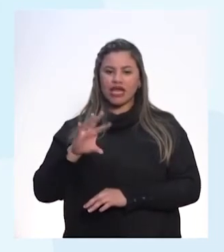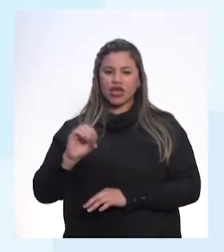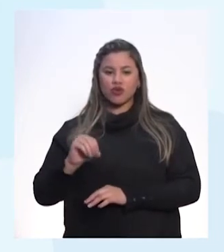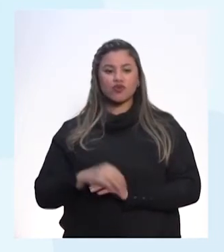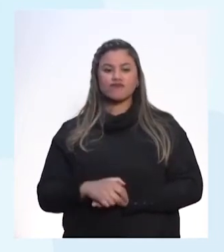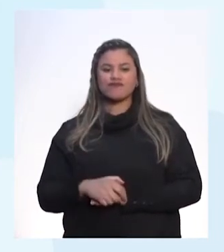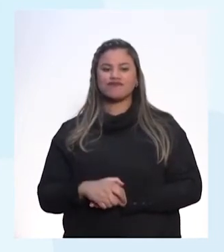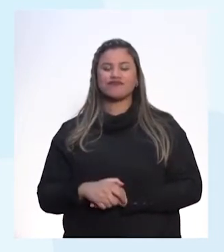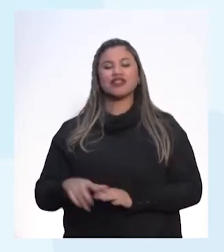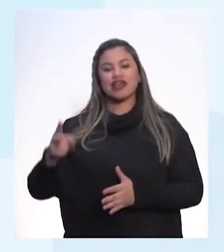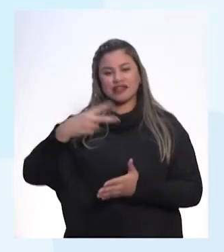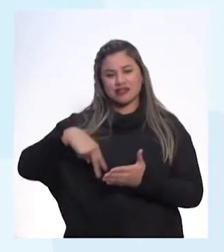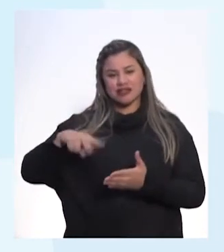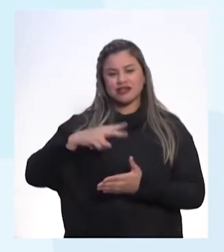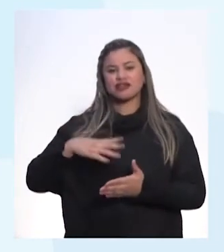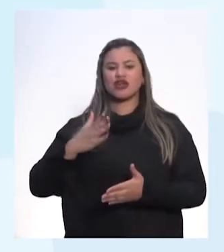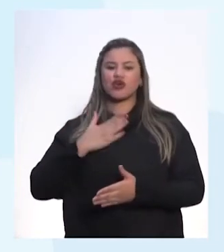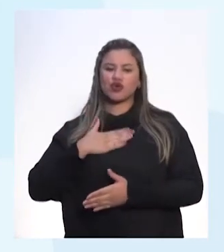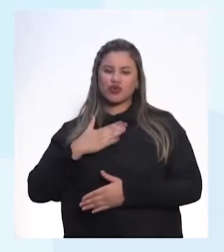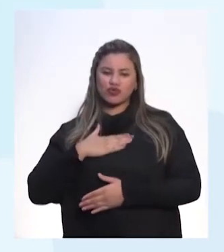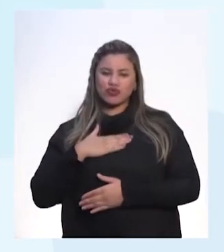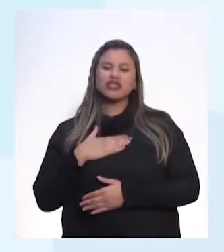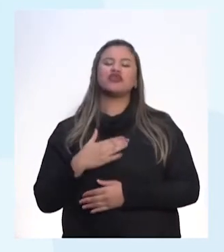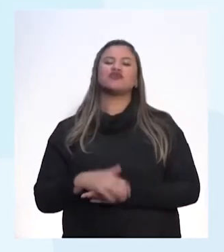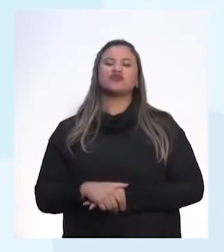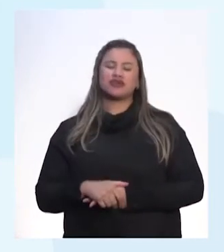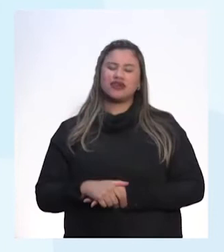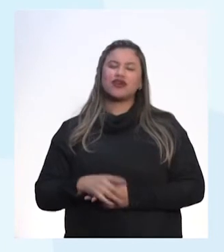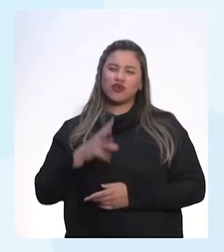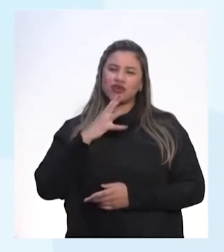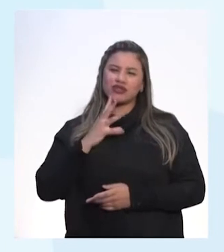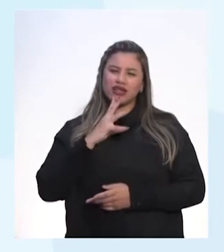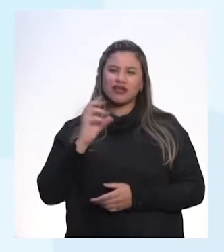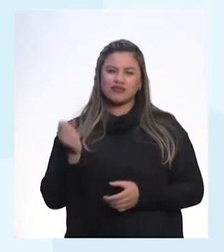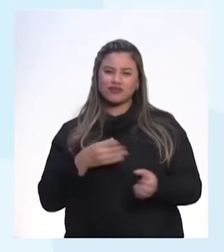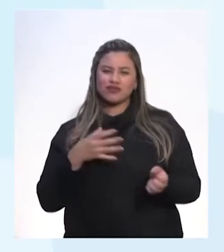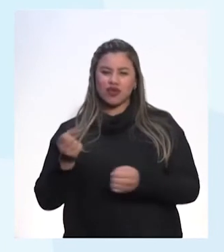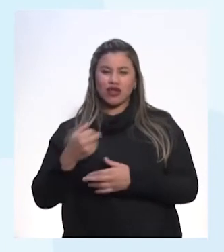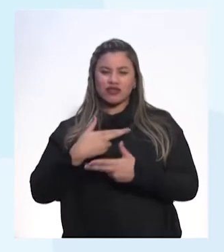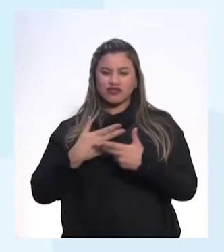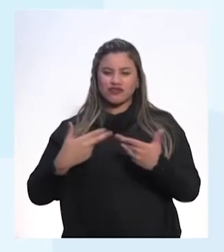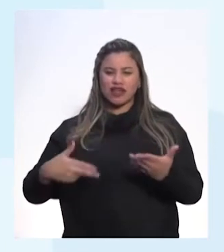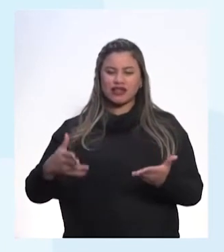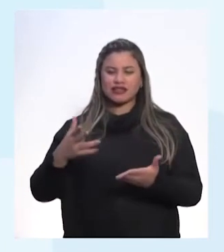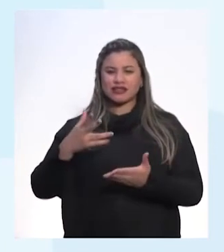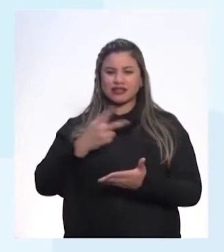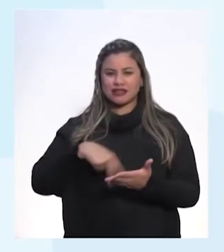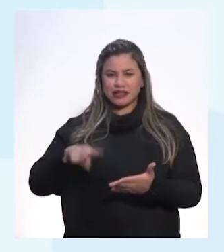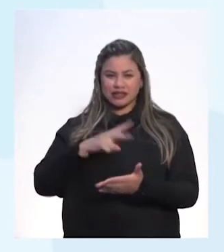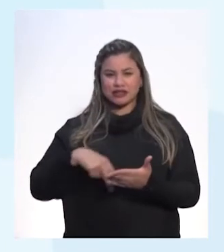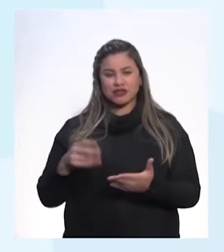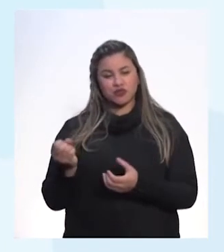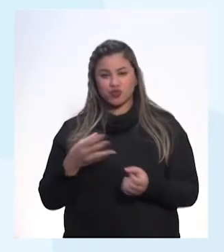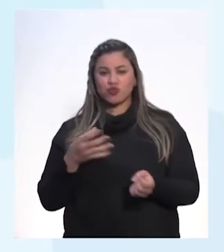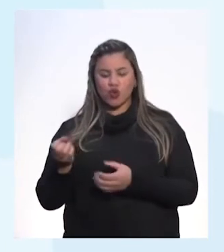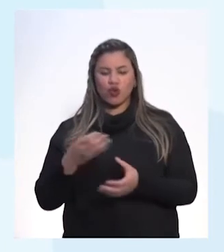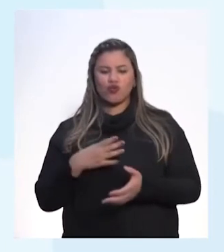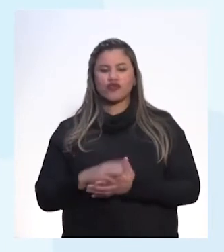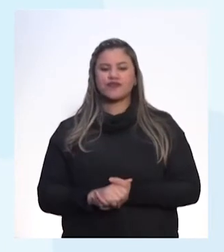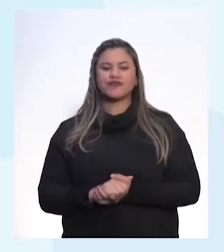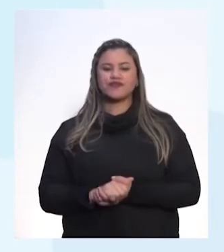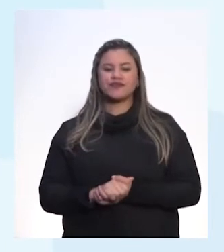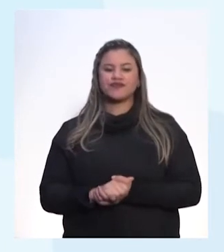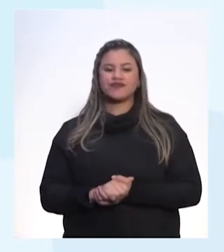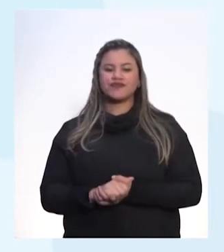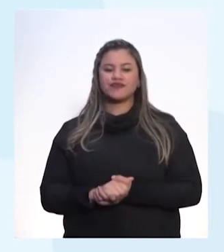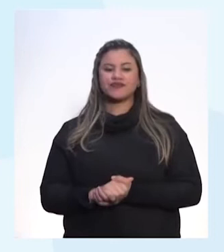que vocês devam conhecer, que é um filme mais moderno, né, fala um pouquinho de vários estilos de dança mais atuais, né, danças mais